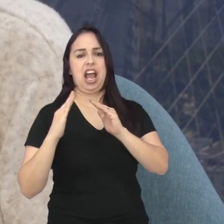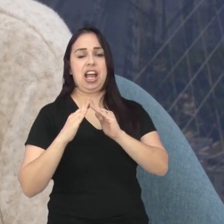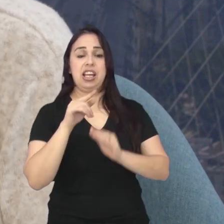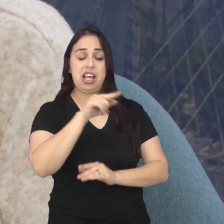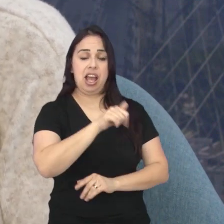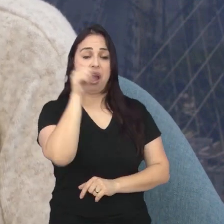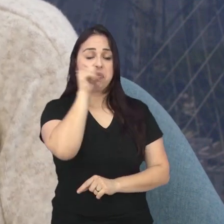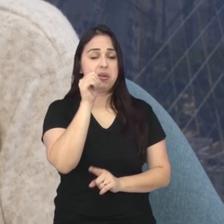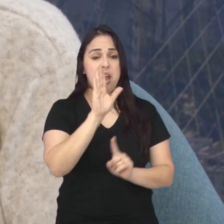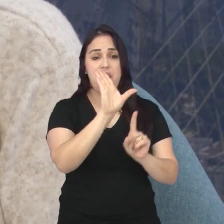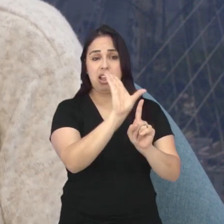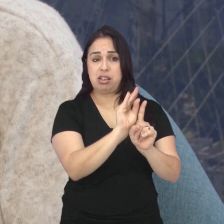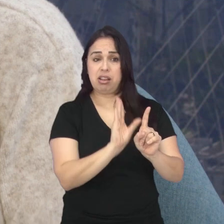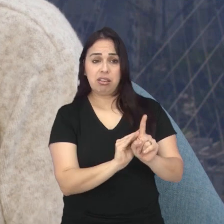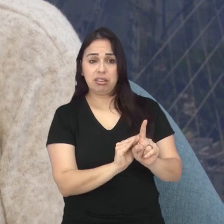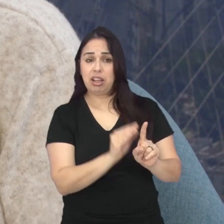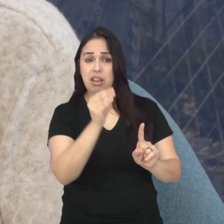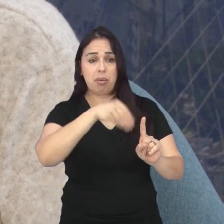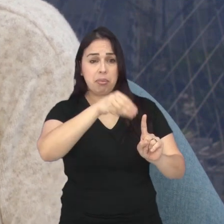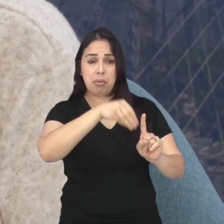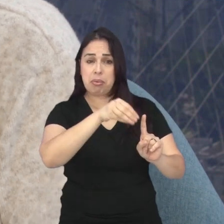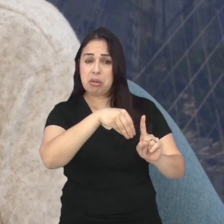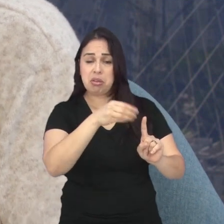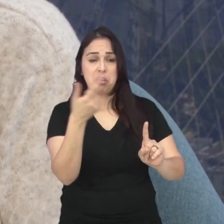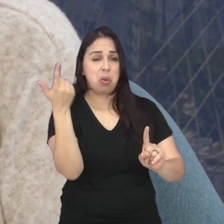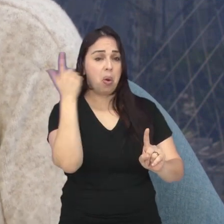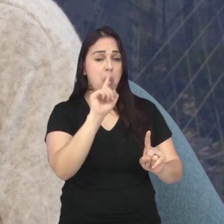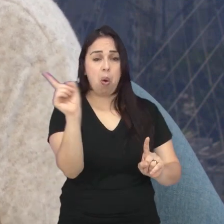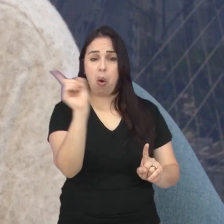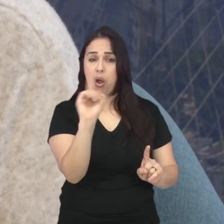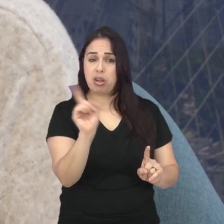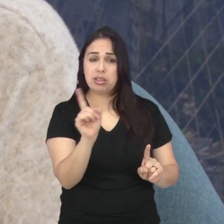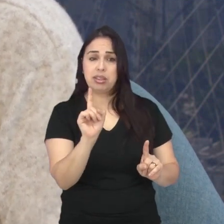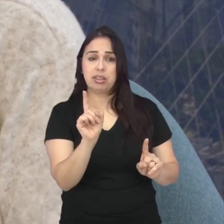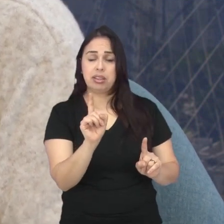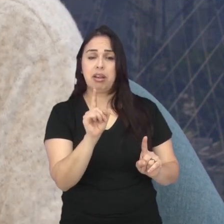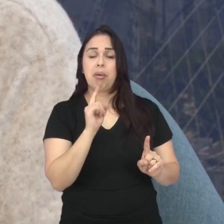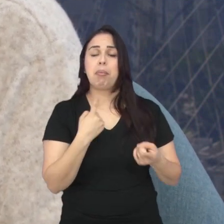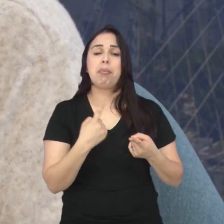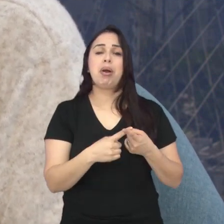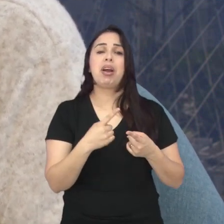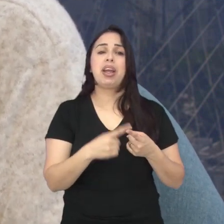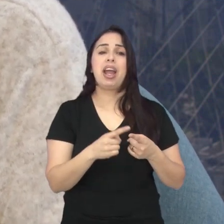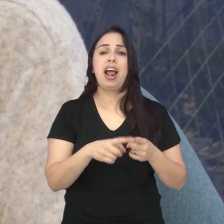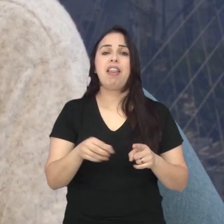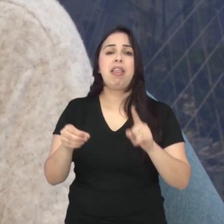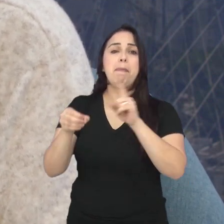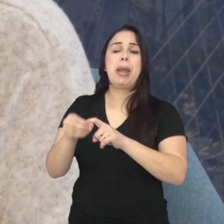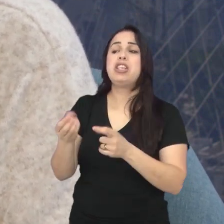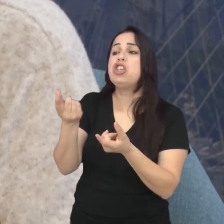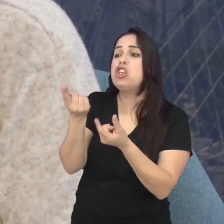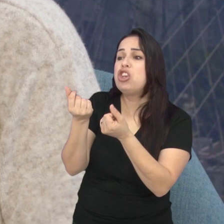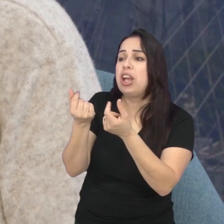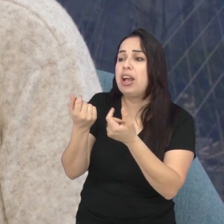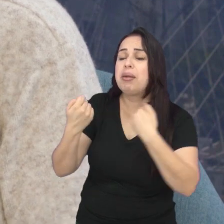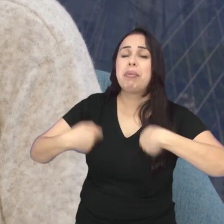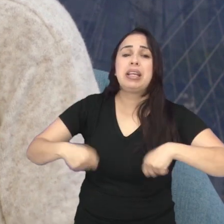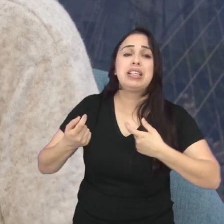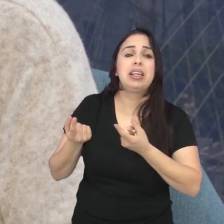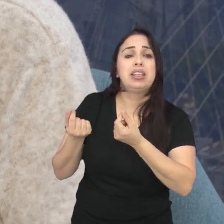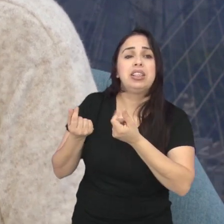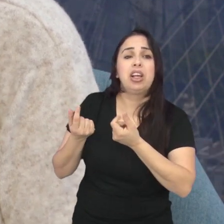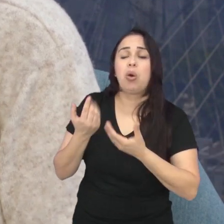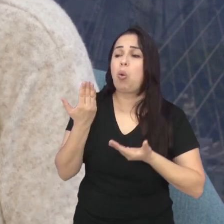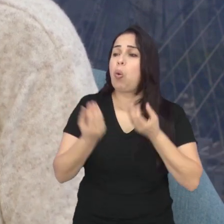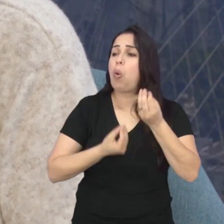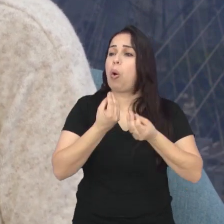está em situação de vulnerabilidade, ela não consegue, realmente não consegue, porque ela tem dependência financeira, né?